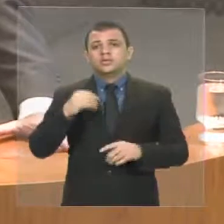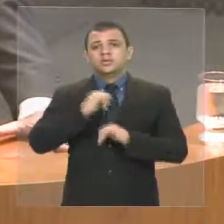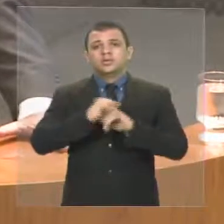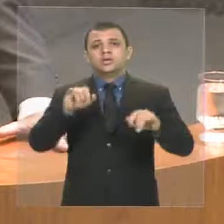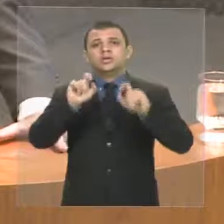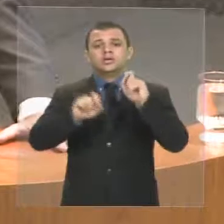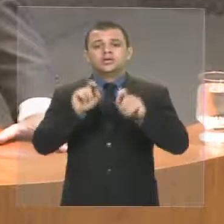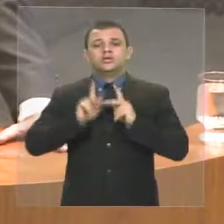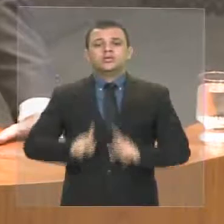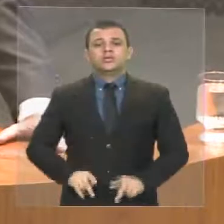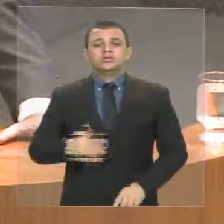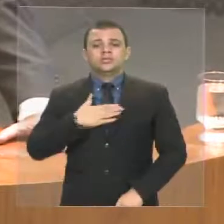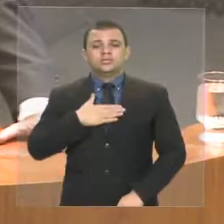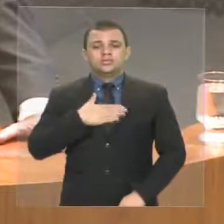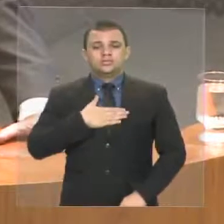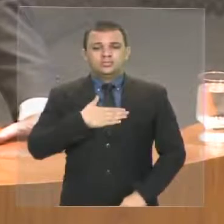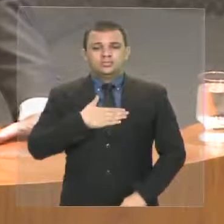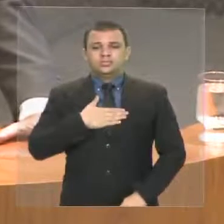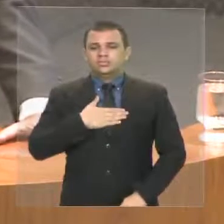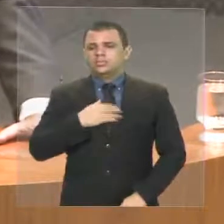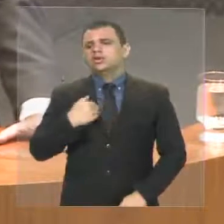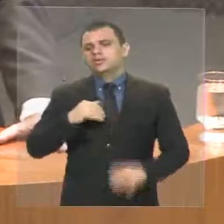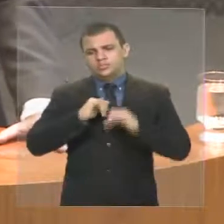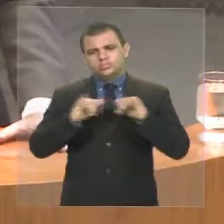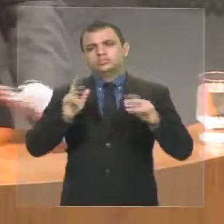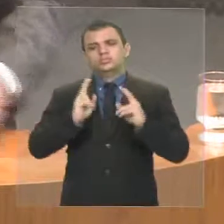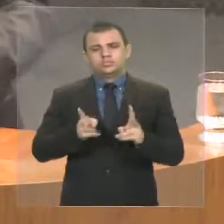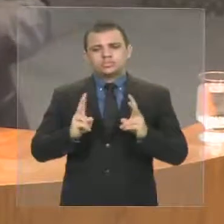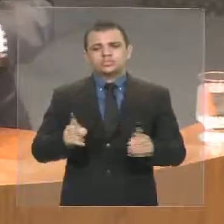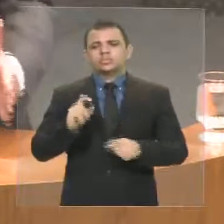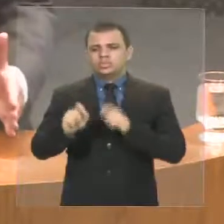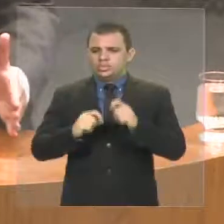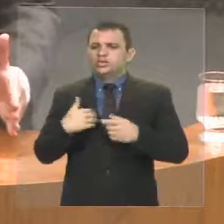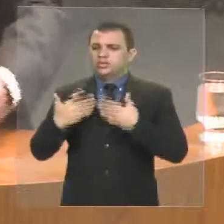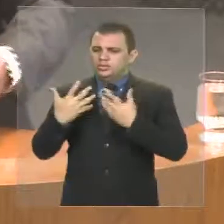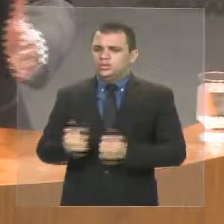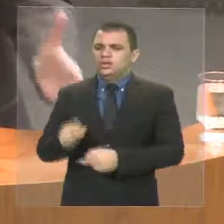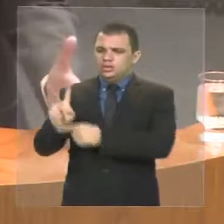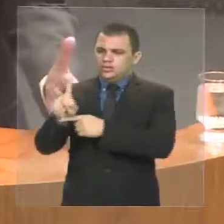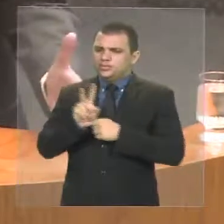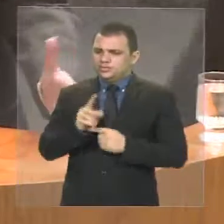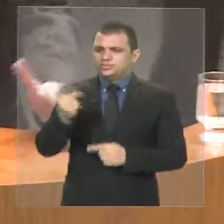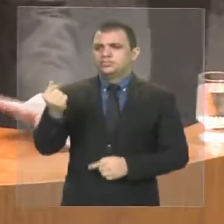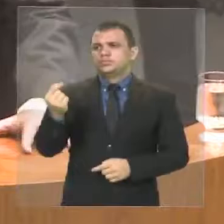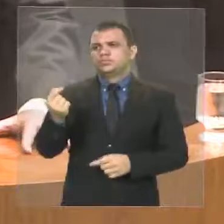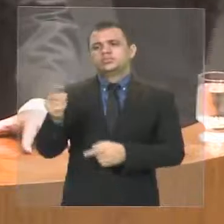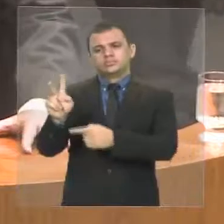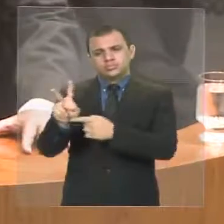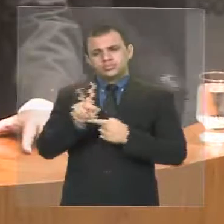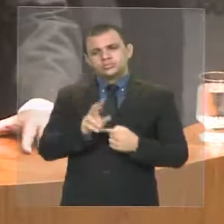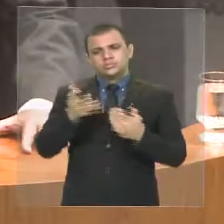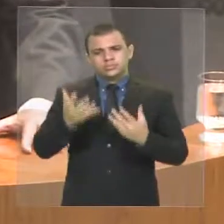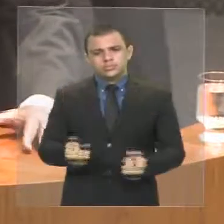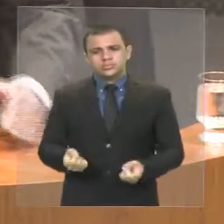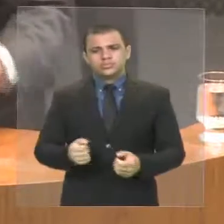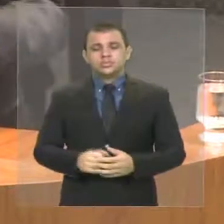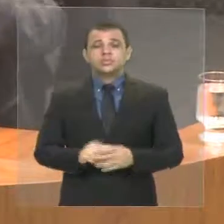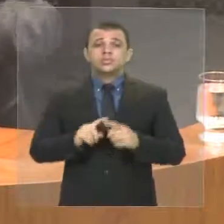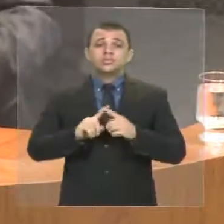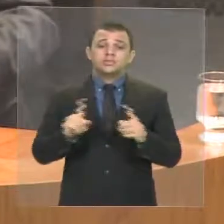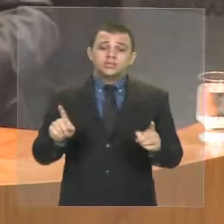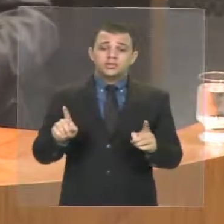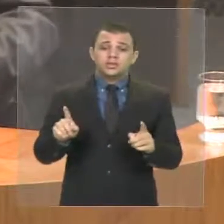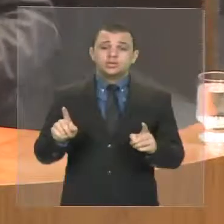posição de antemão, e sempre disse aqui, é favorável ao pedido de empréstimo. Porque